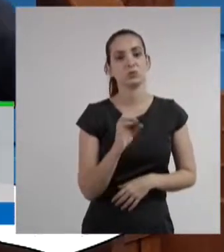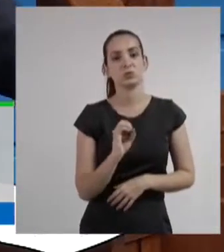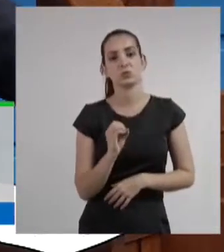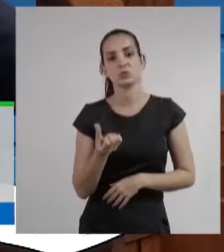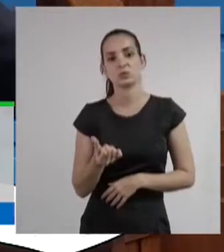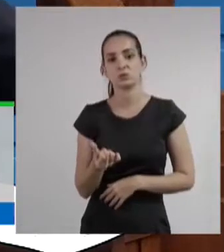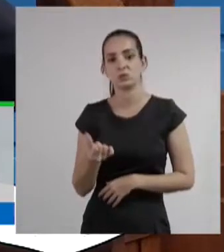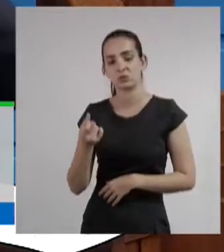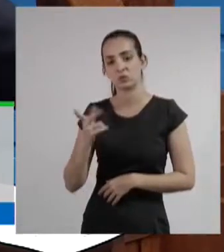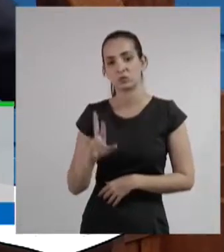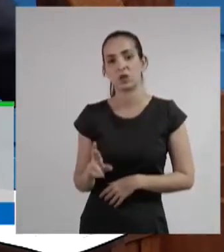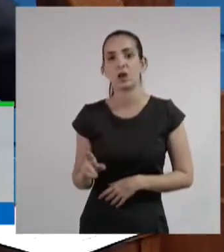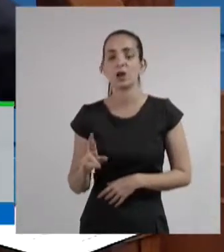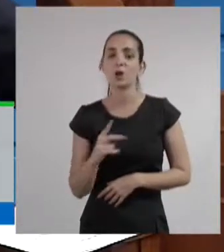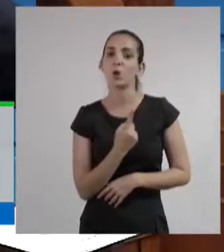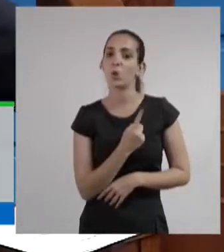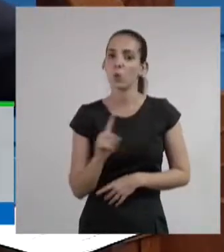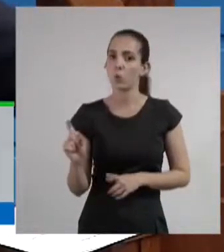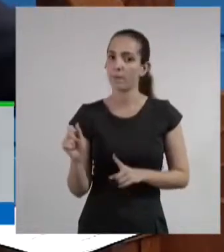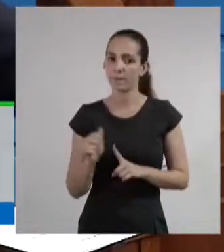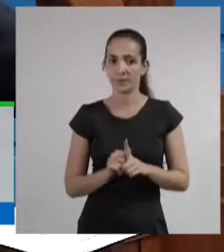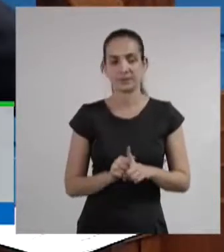406 por mês.